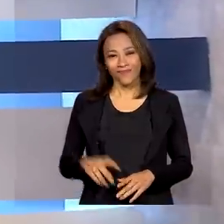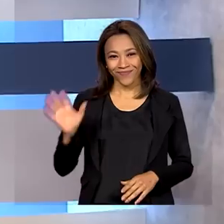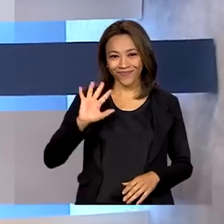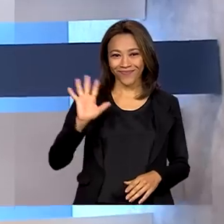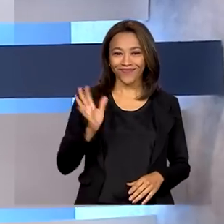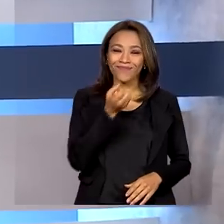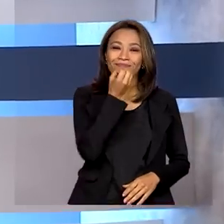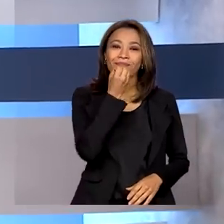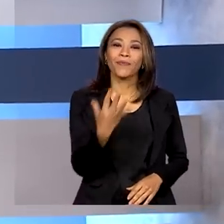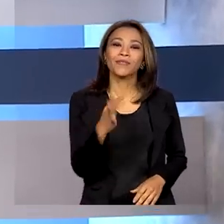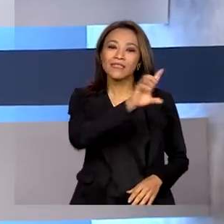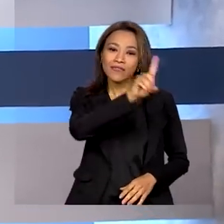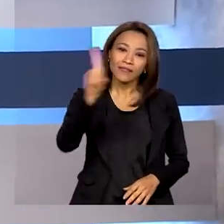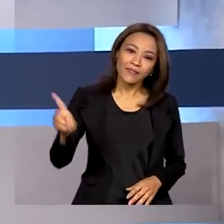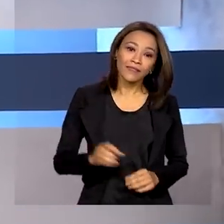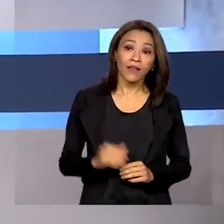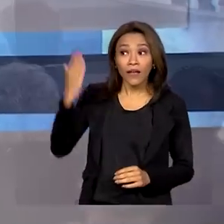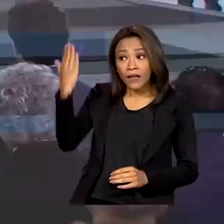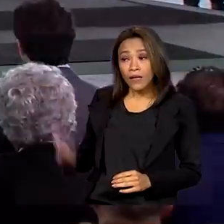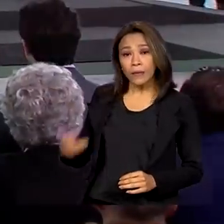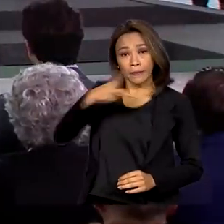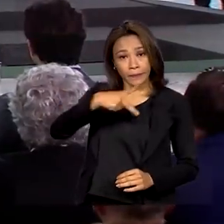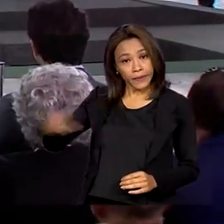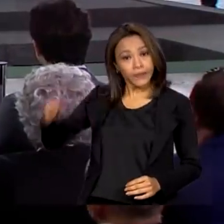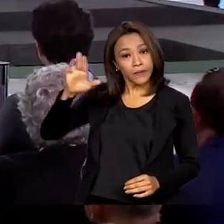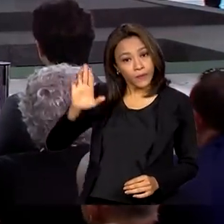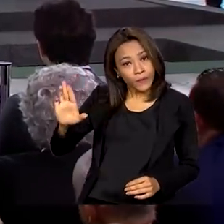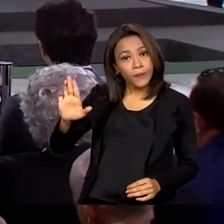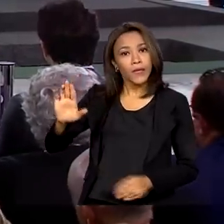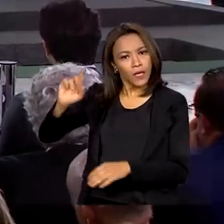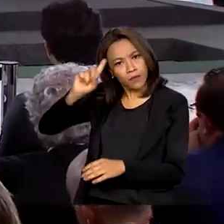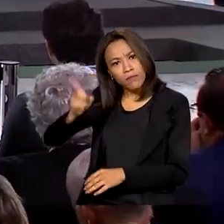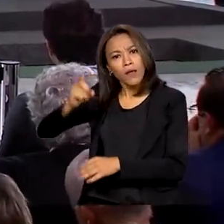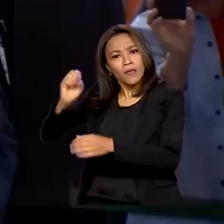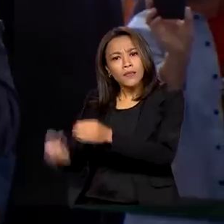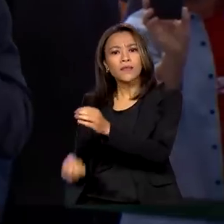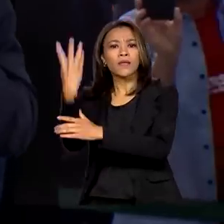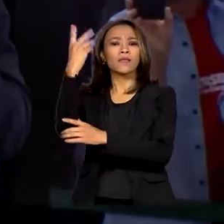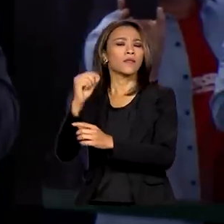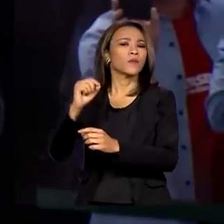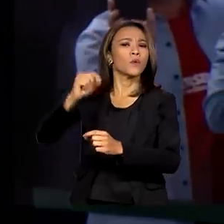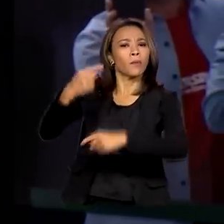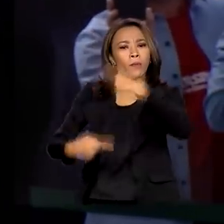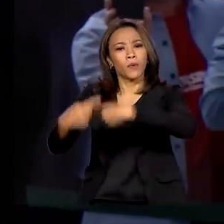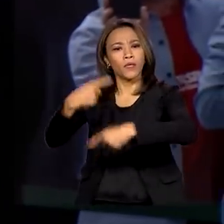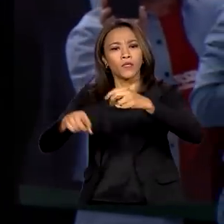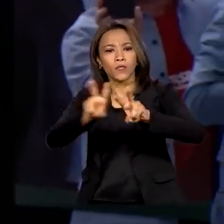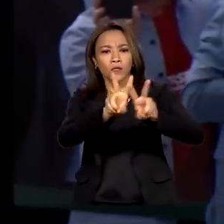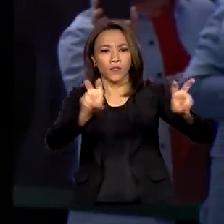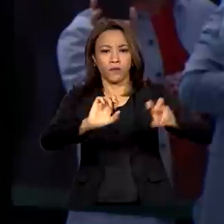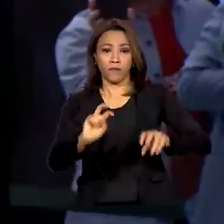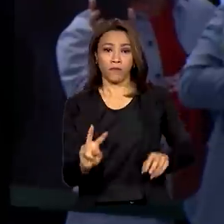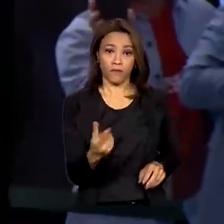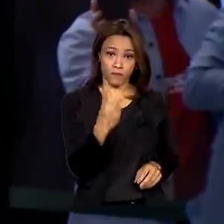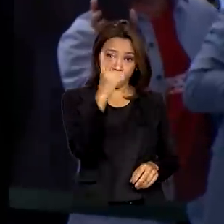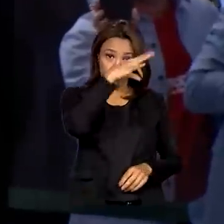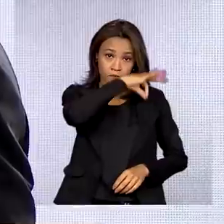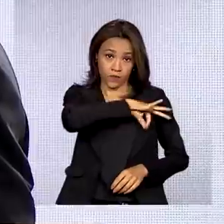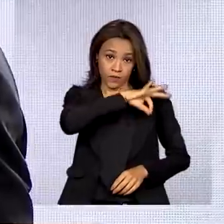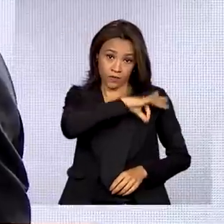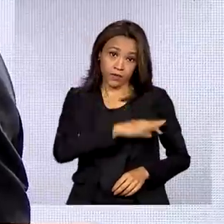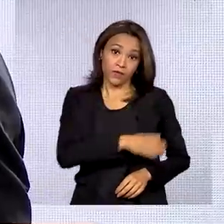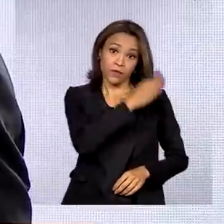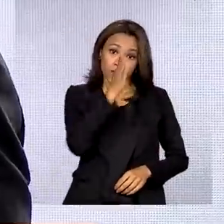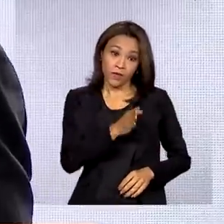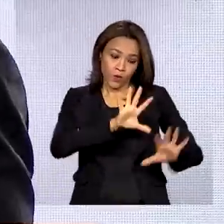Olá, bom dia. Presidente Lula determina a criação de uma política de valorização do salário mínimo. Grupo de